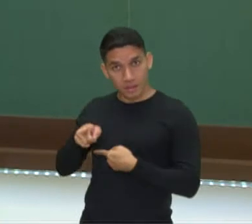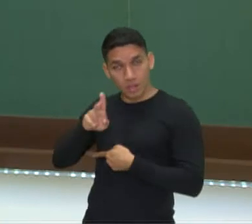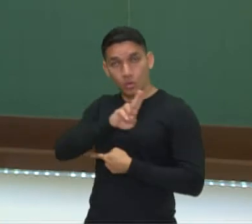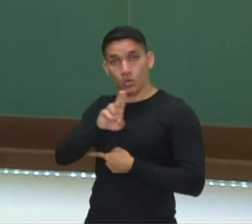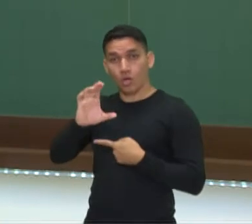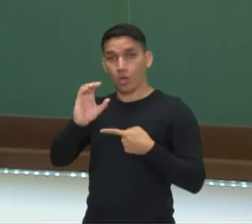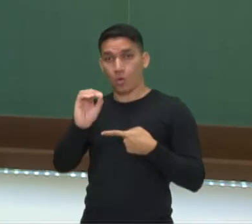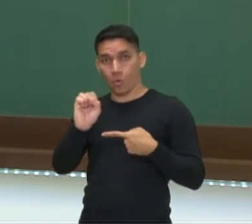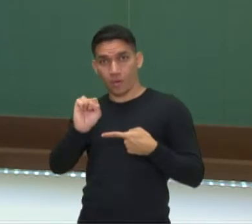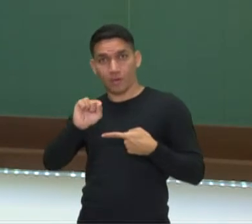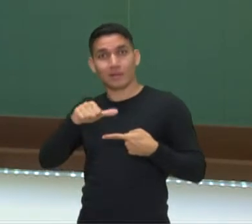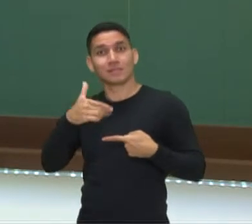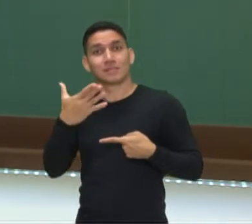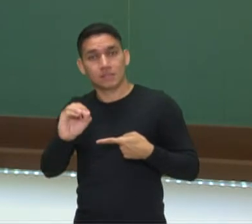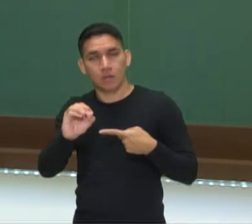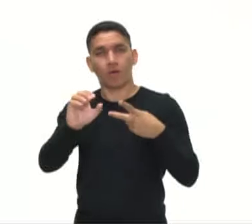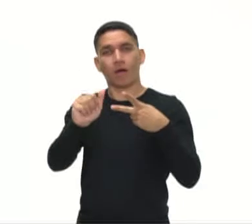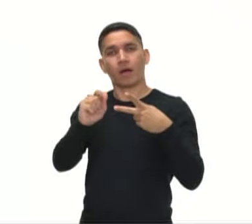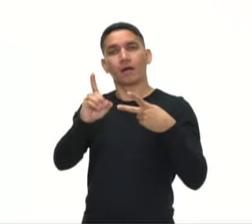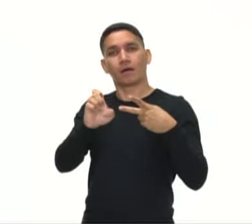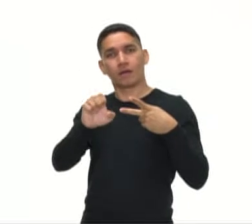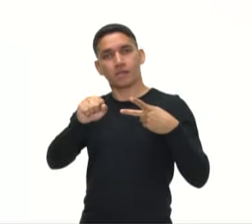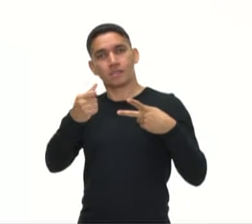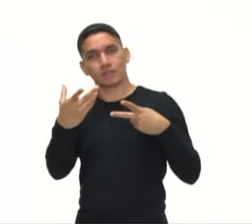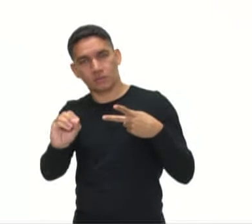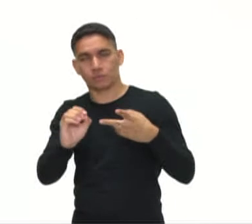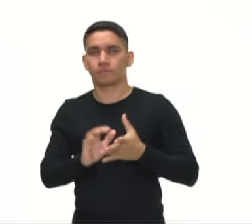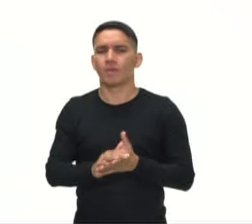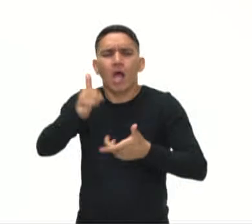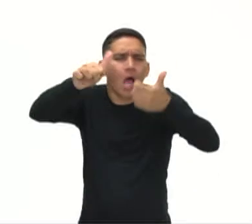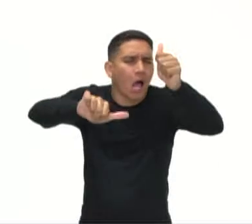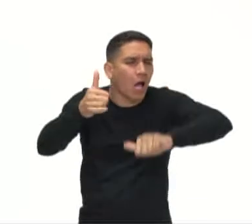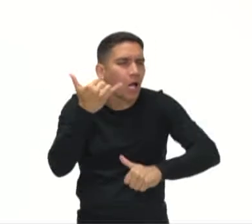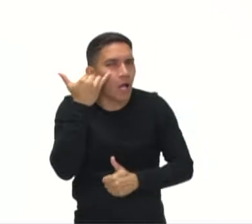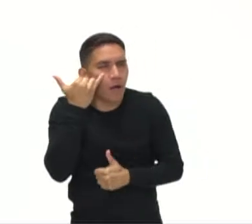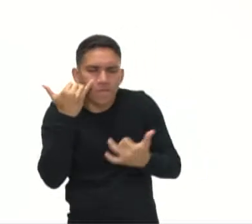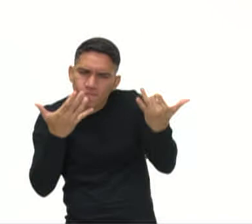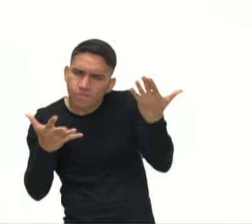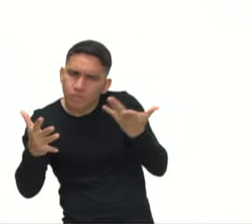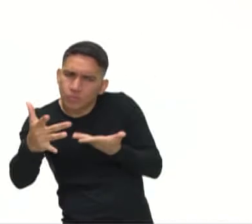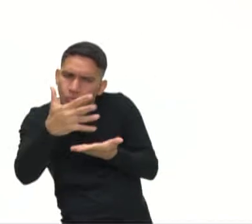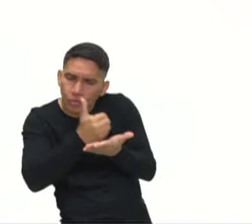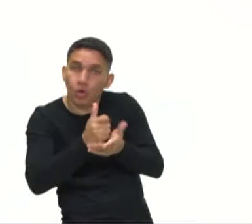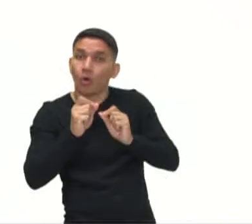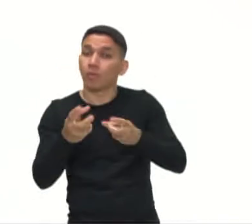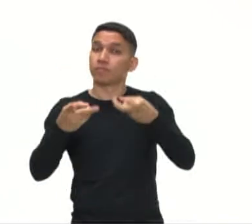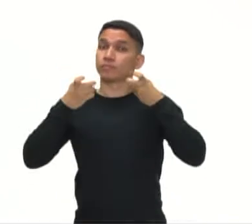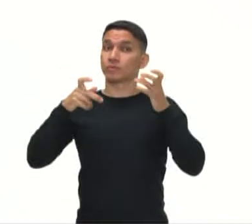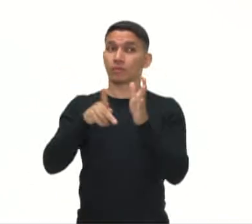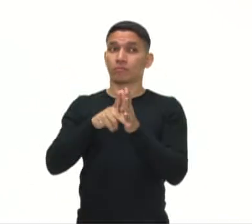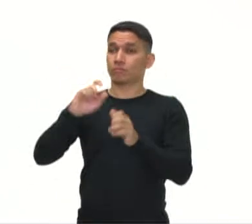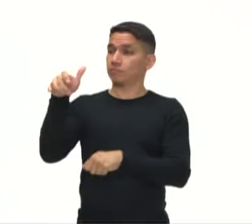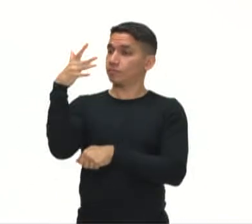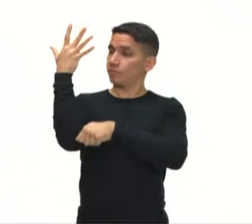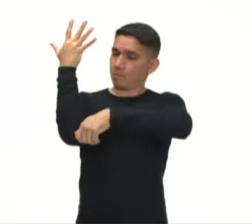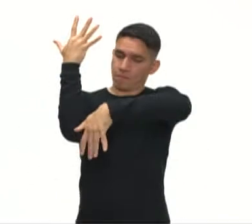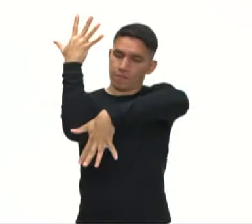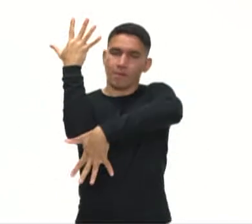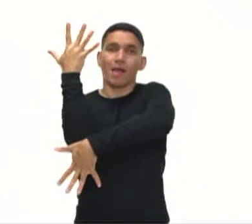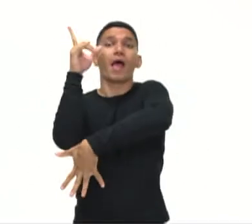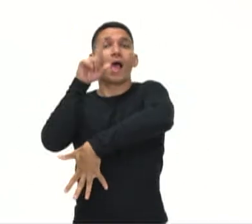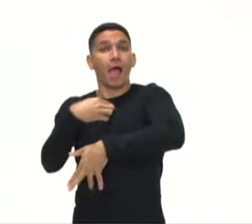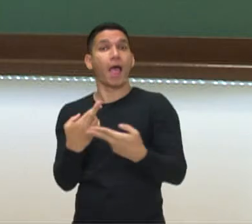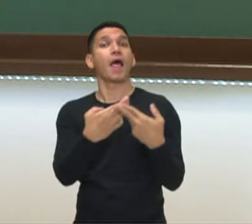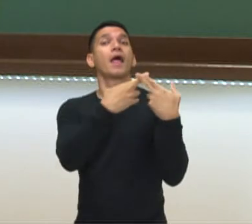de coesão e adesão. Na análise de dados, então, ele percebeu que a capilaridade, que é o fenômeno